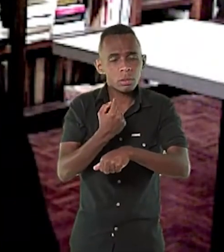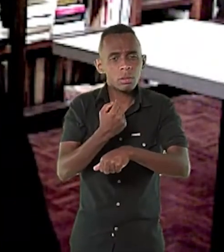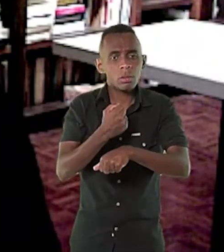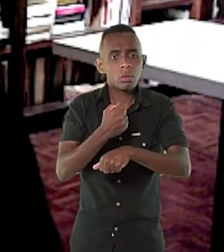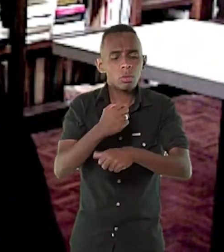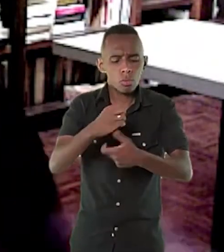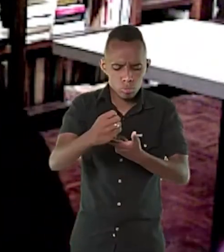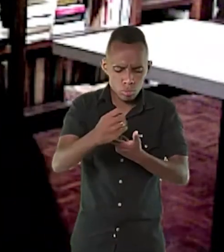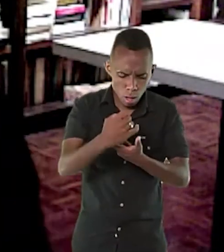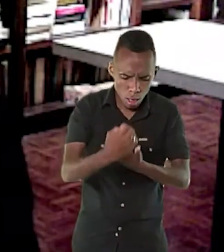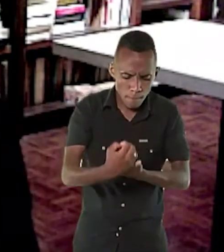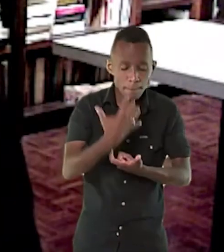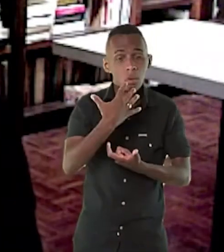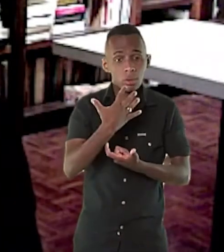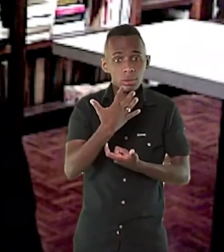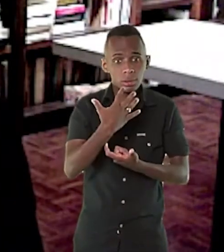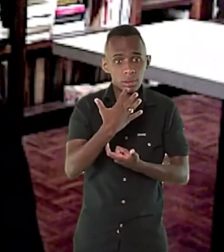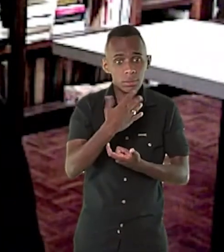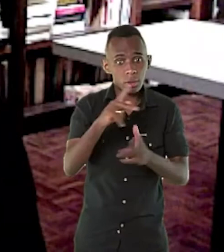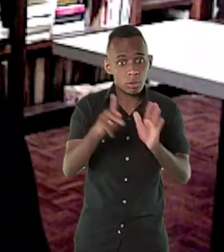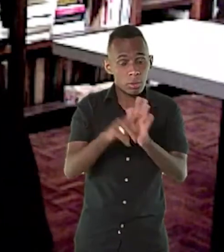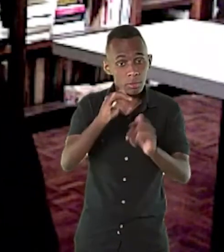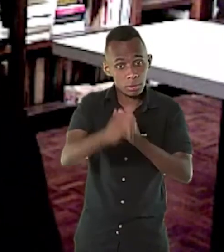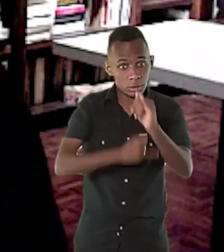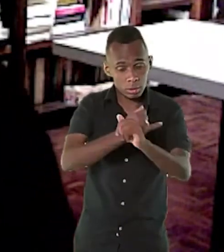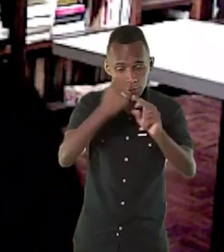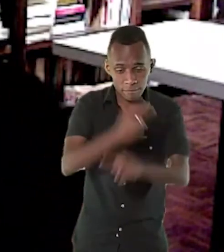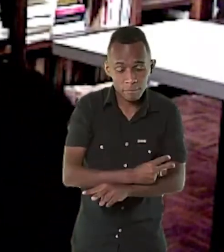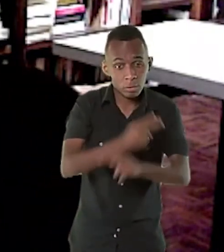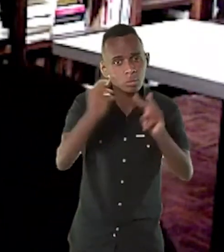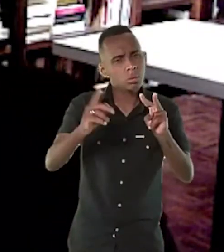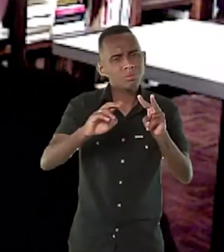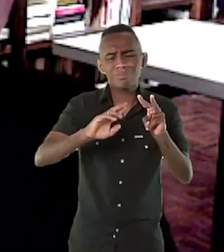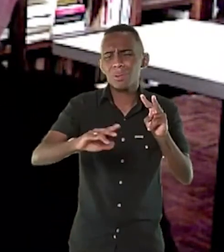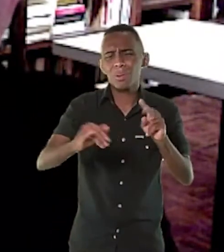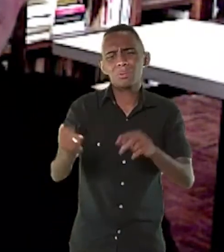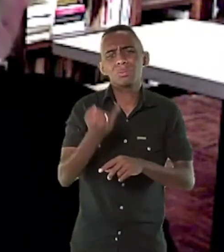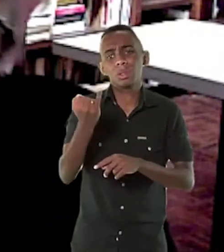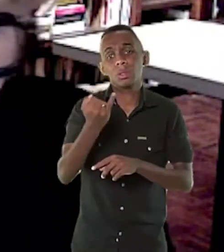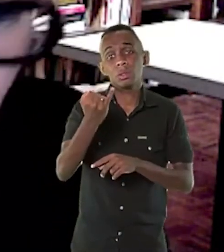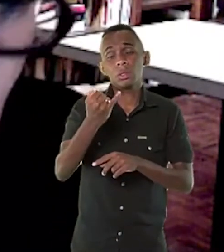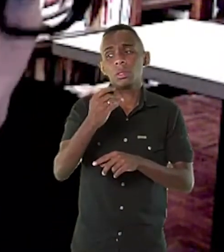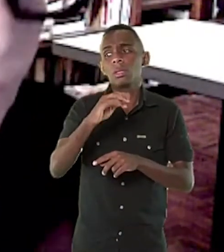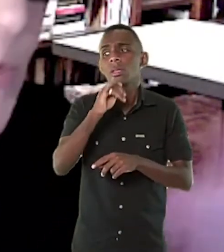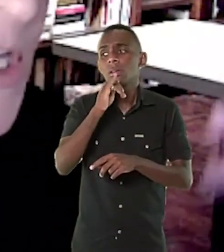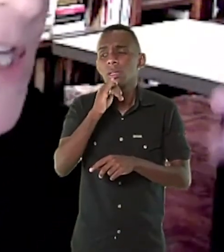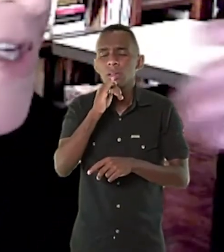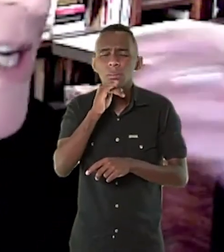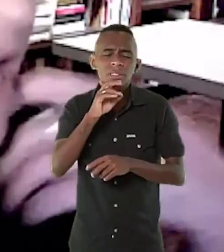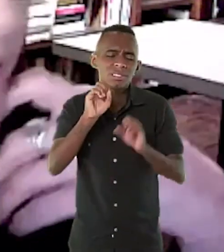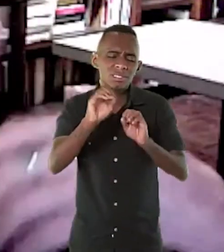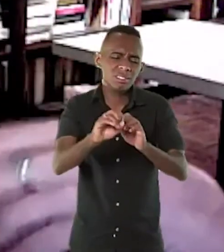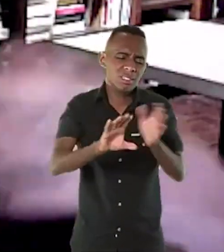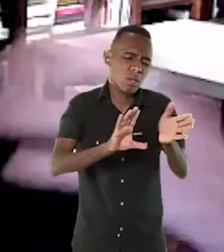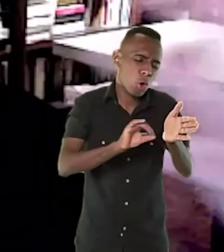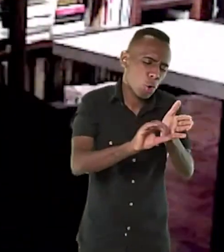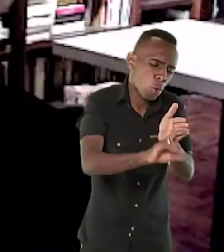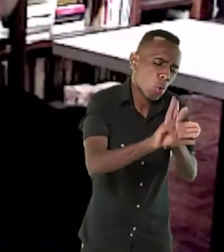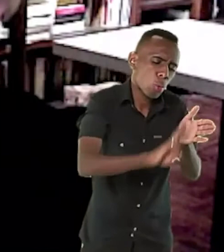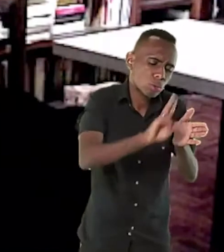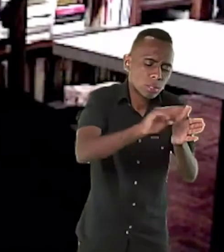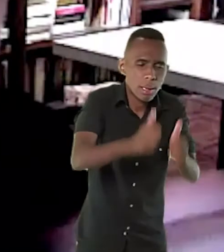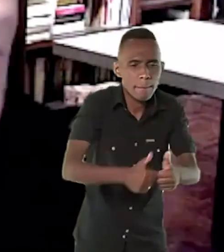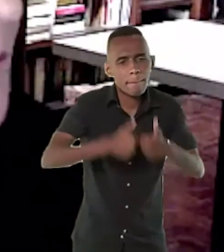letramento digital ele não é considerado. Já vamos ensinar a usar melhor o Google, vamos ensinar a